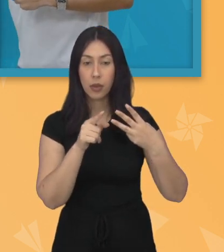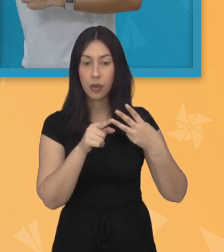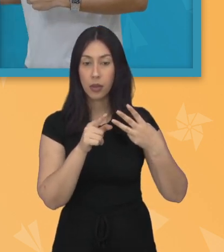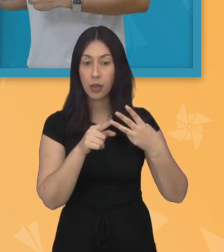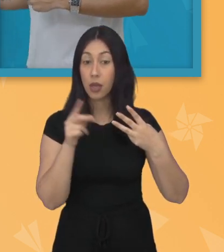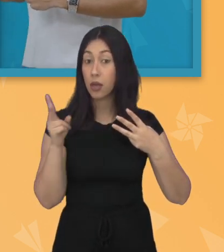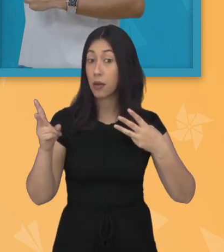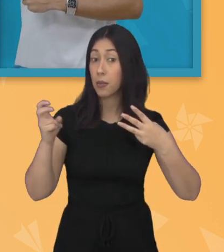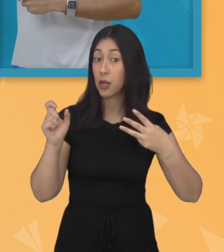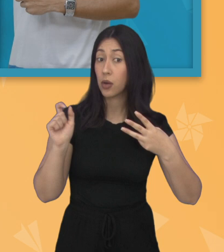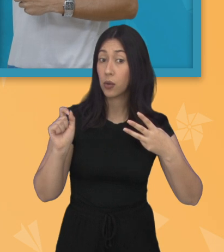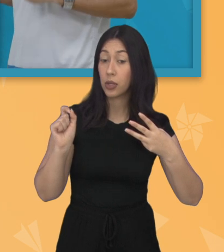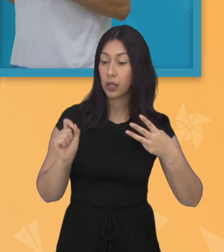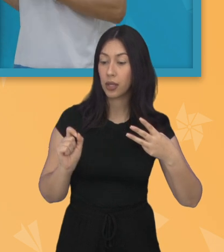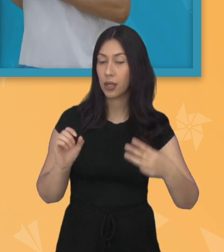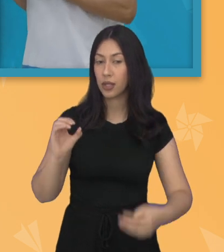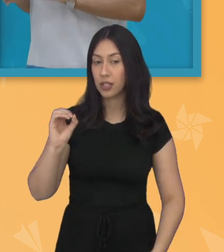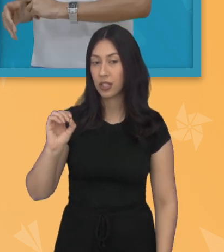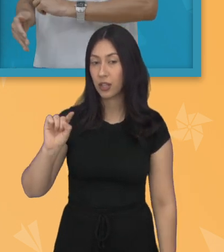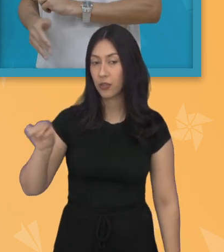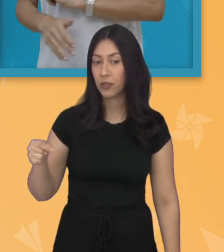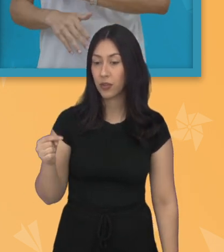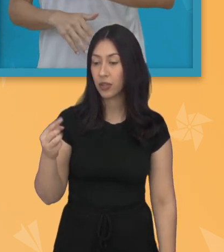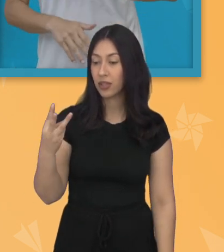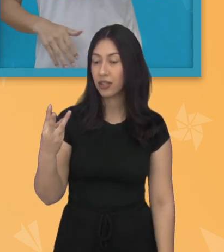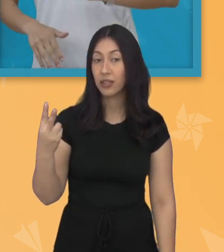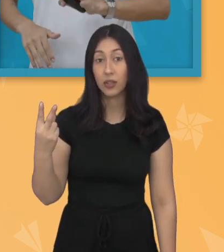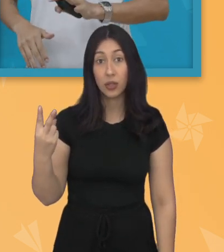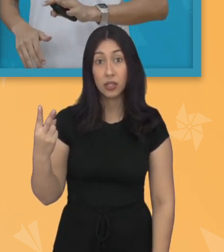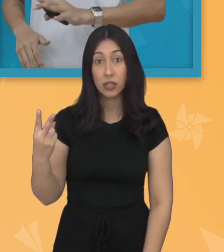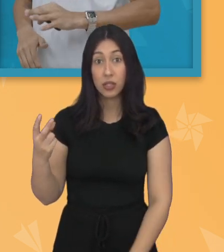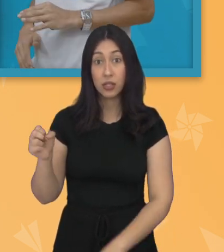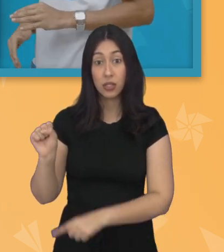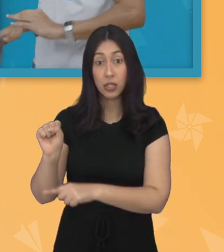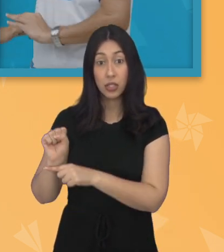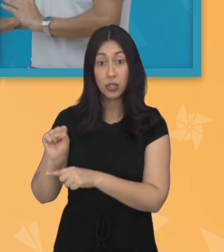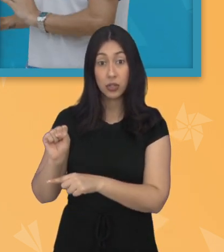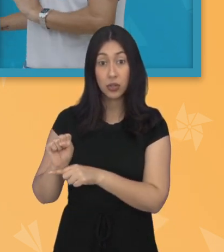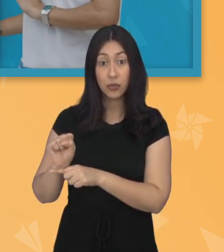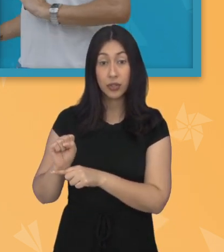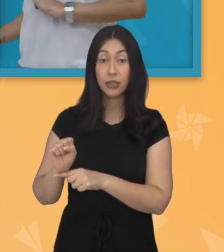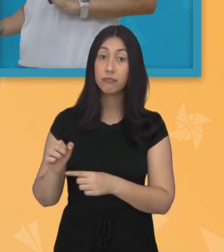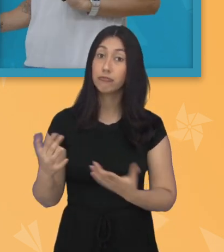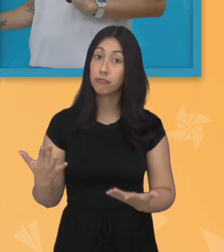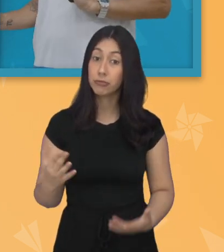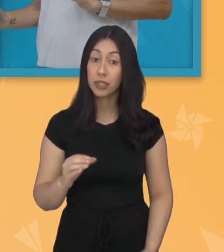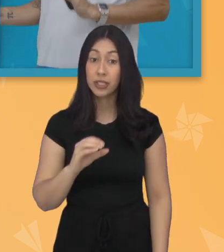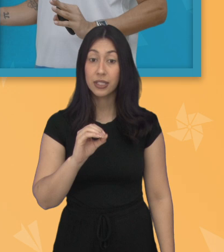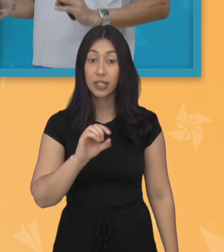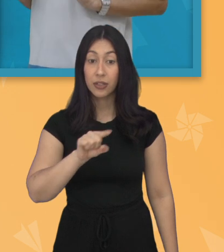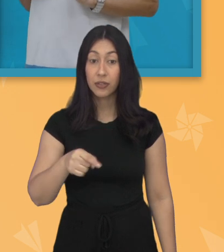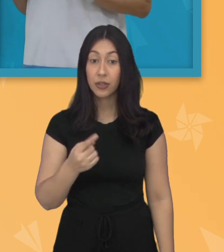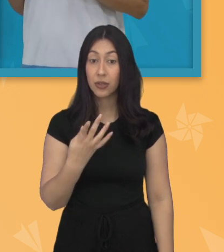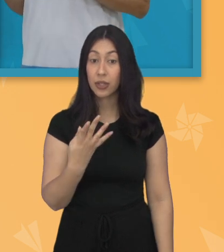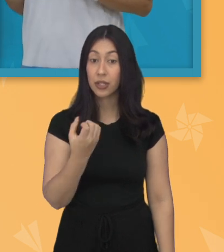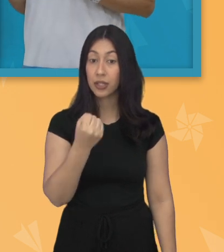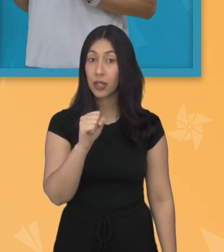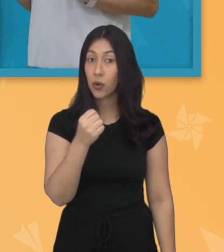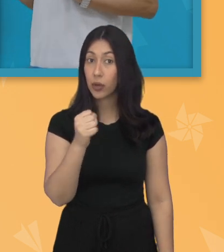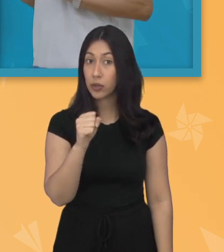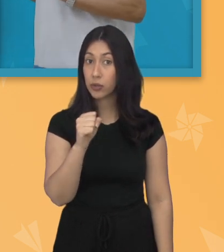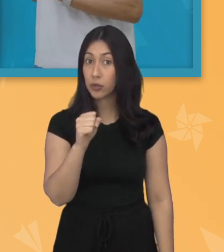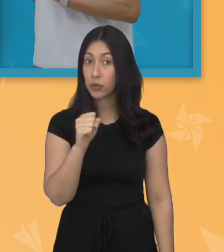desculpa. A gente vê assim, a gente tem 0,32 gramas de enxofre e 0,48 gramas de